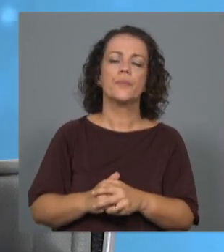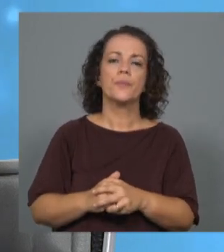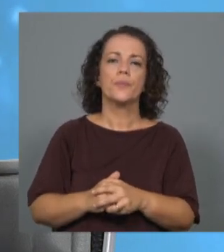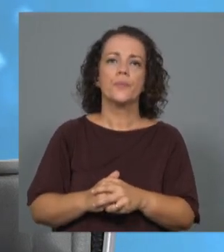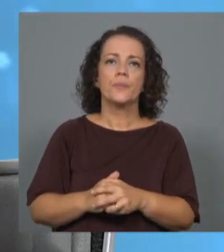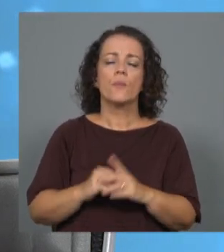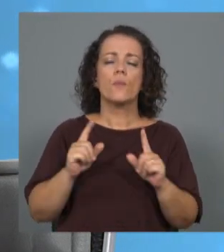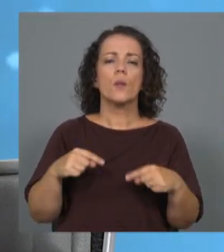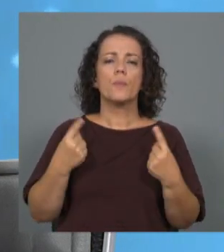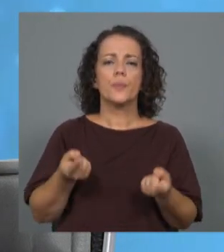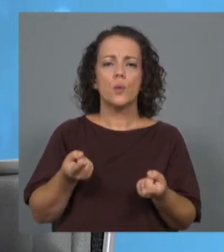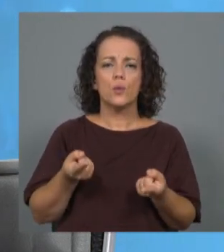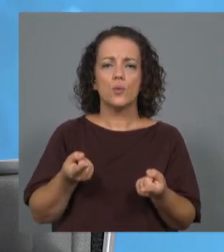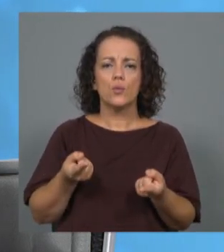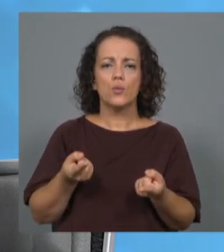Depois,